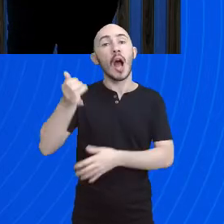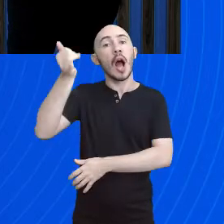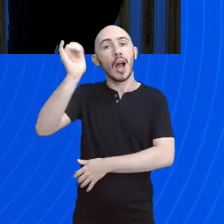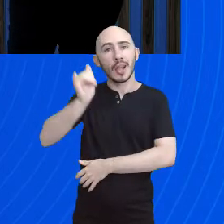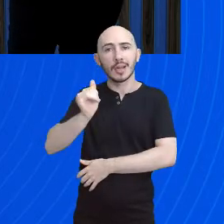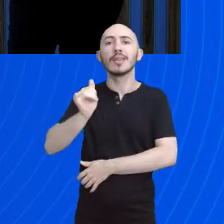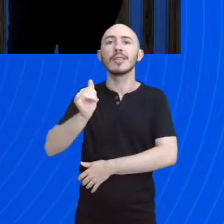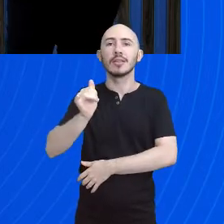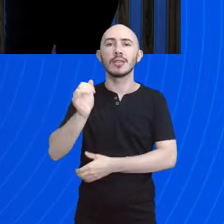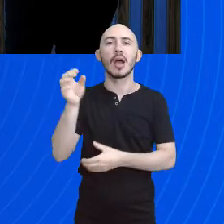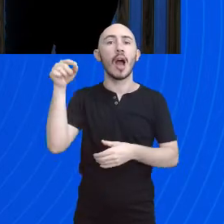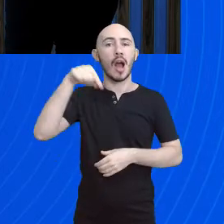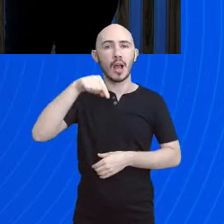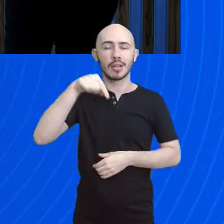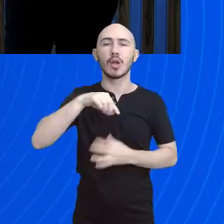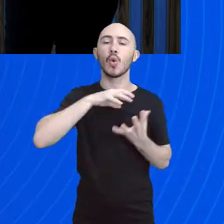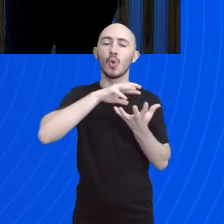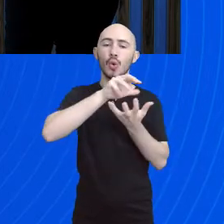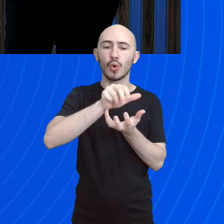energia aqui dentro,